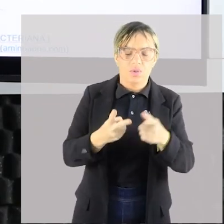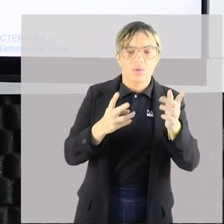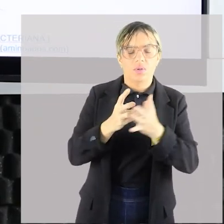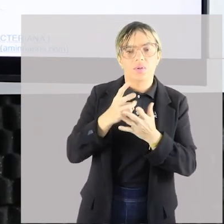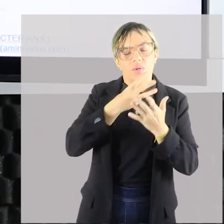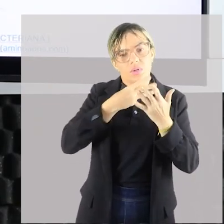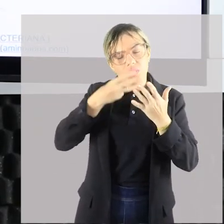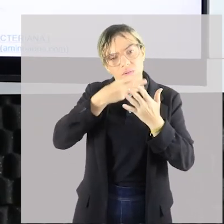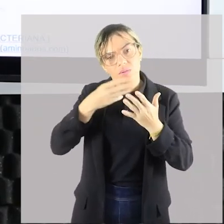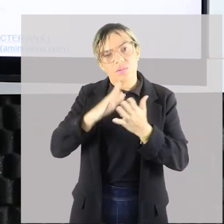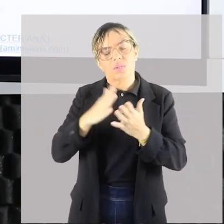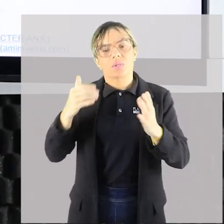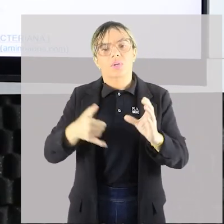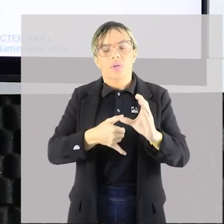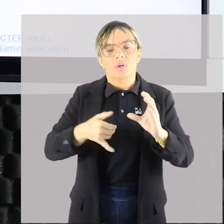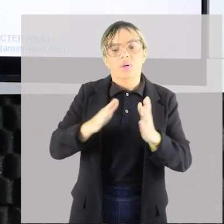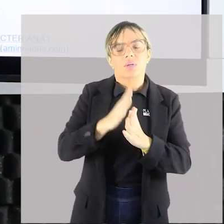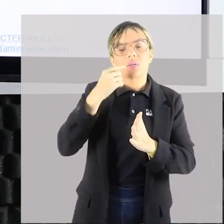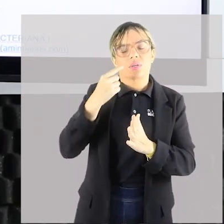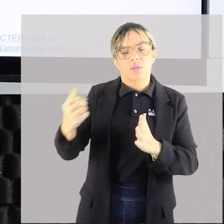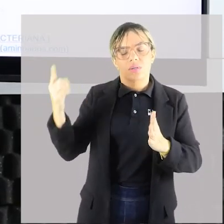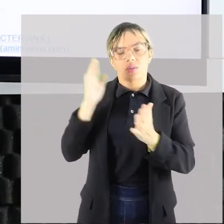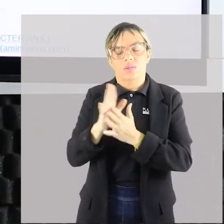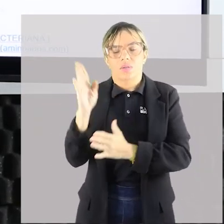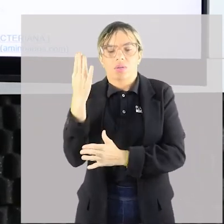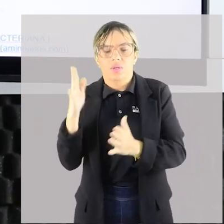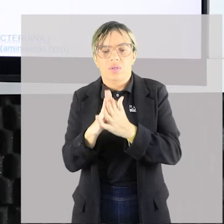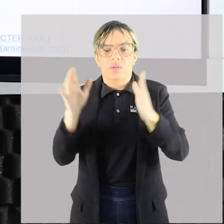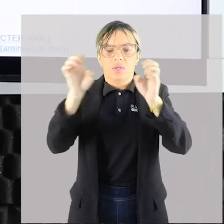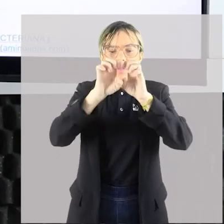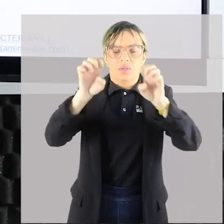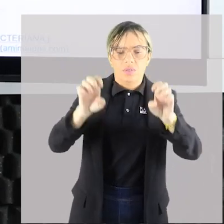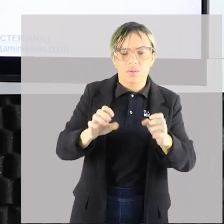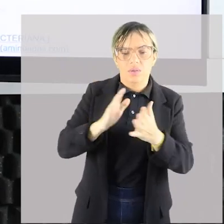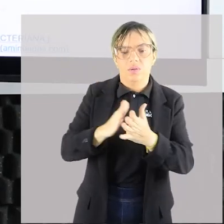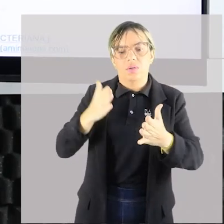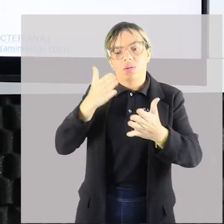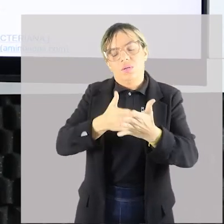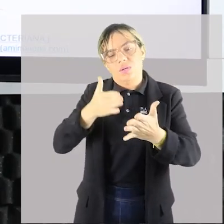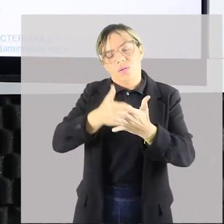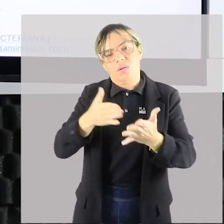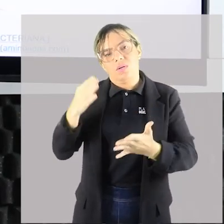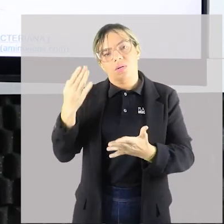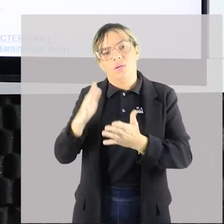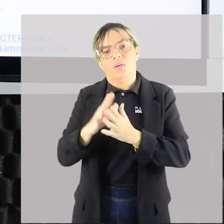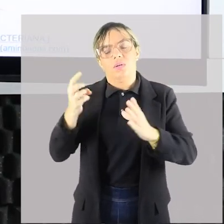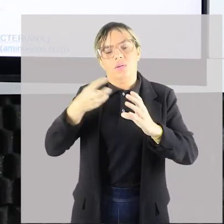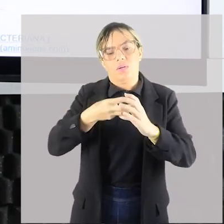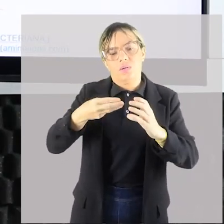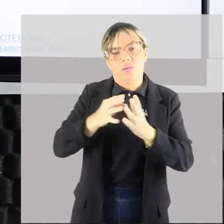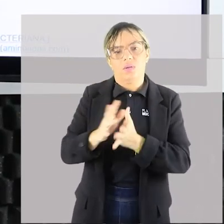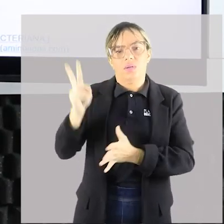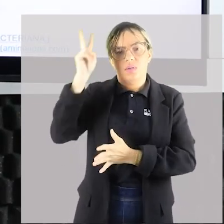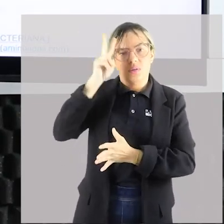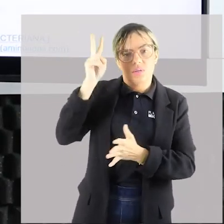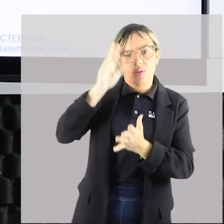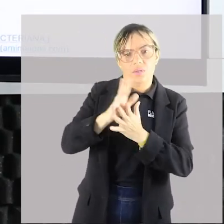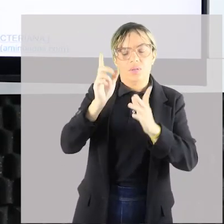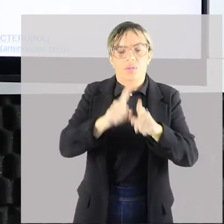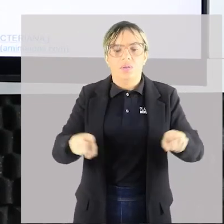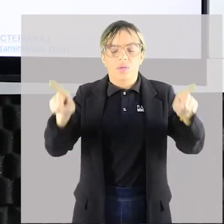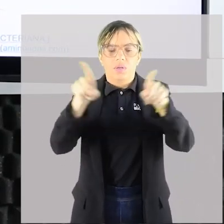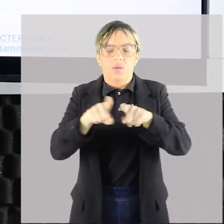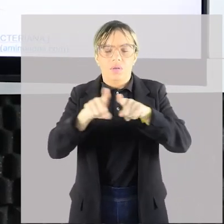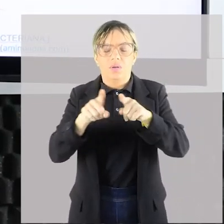açúcares, né, os carboidratos. Então essa bactéria tem uma estrutura de limitação na sua célula. Lembrando também que